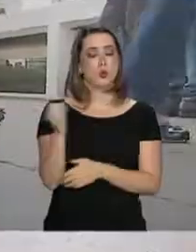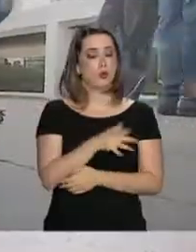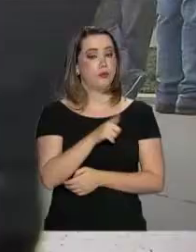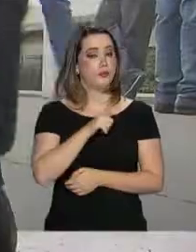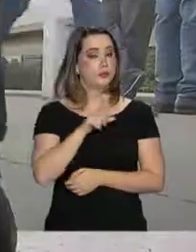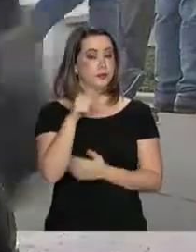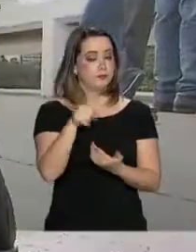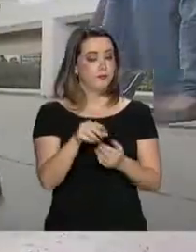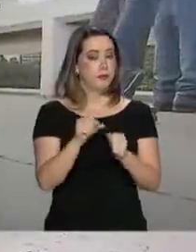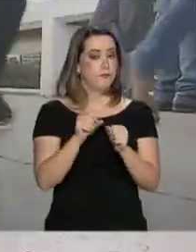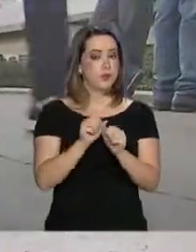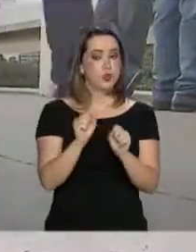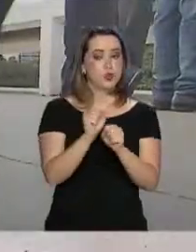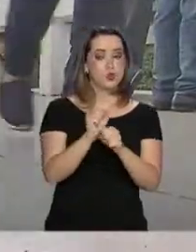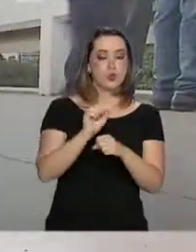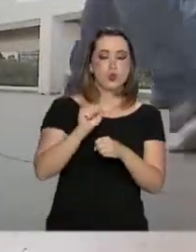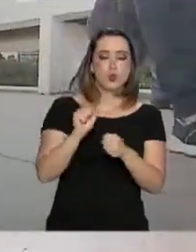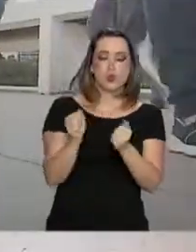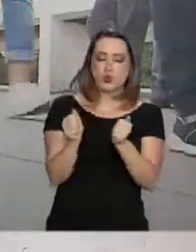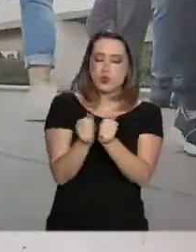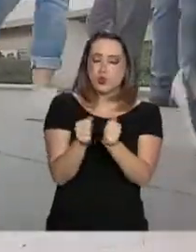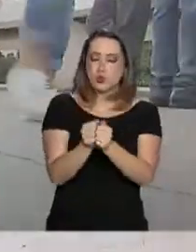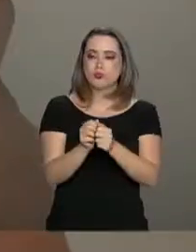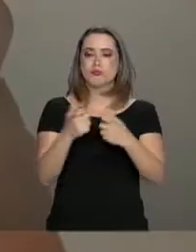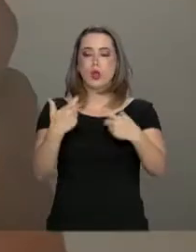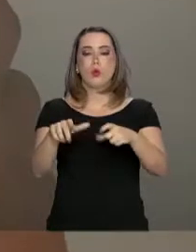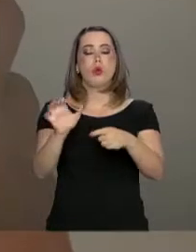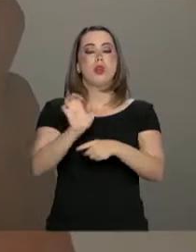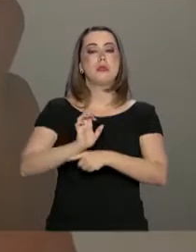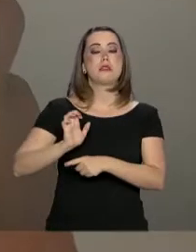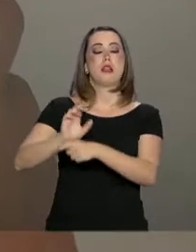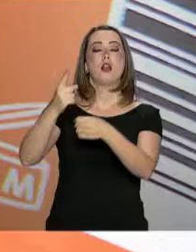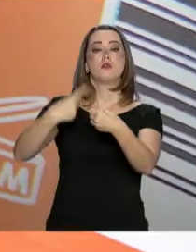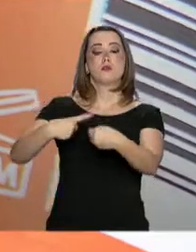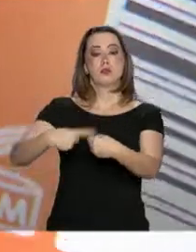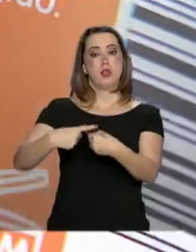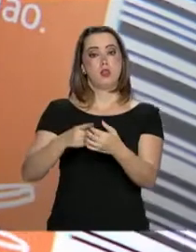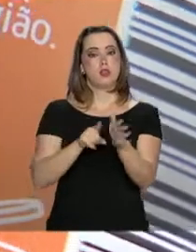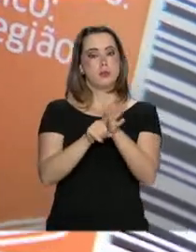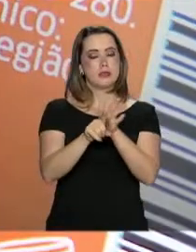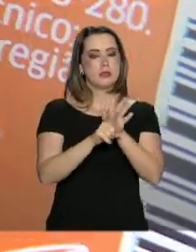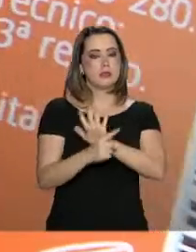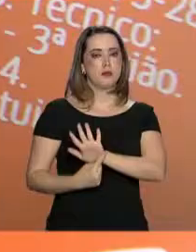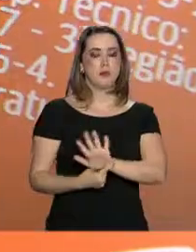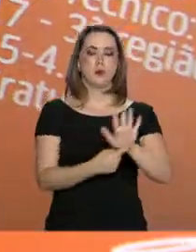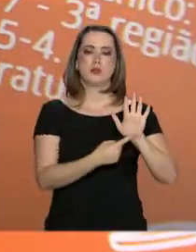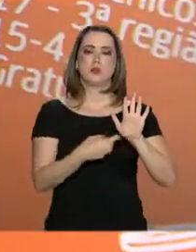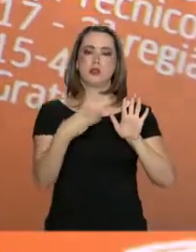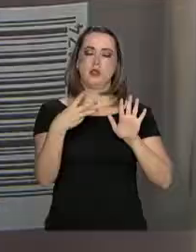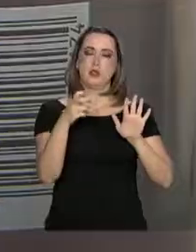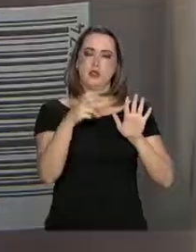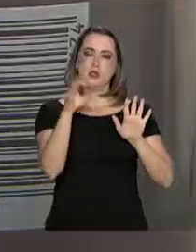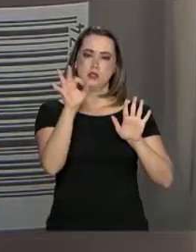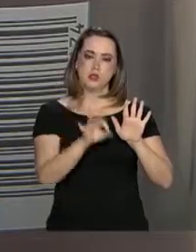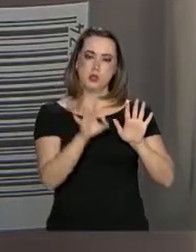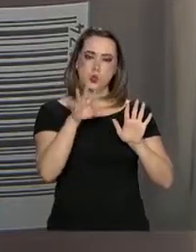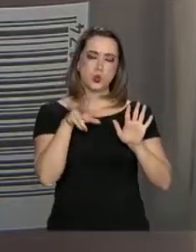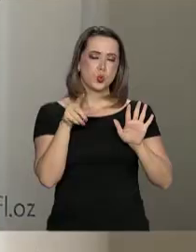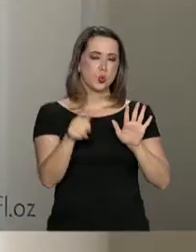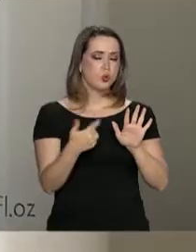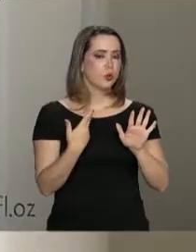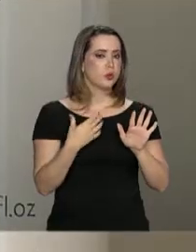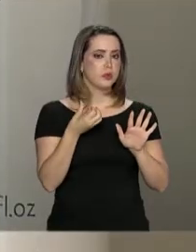realizado junto aos estados e municípios de acordo com a pesquisa 35 por cento de um total de